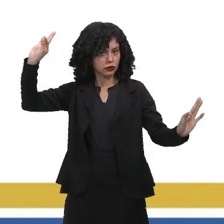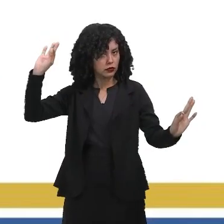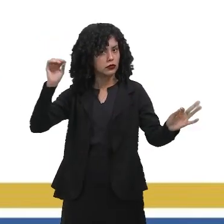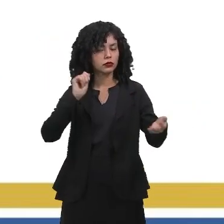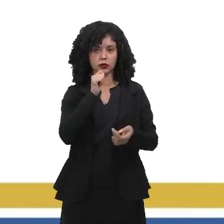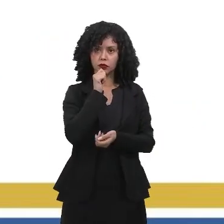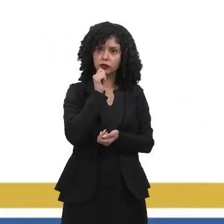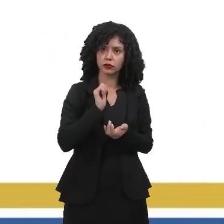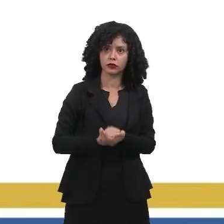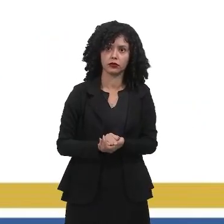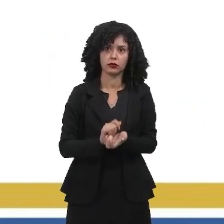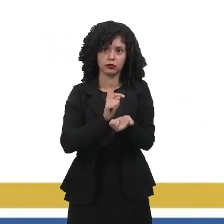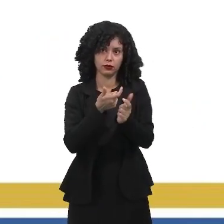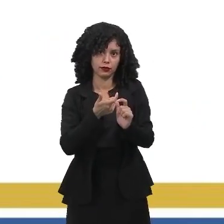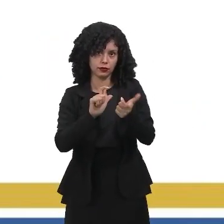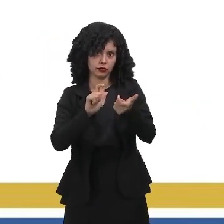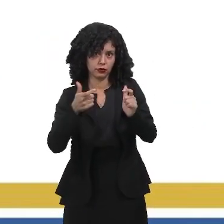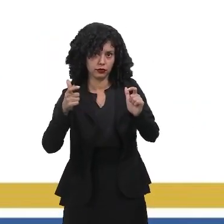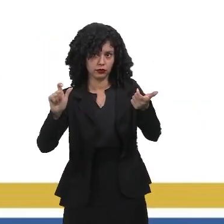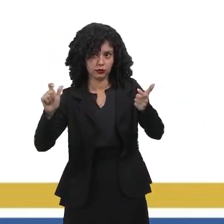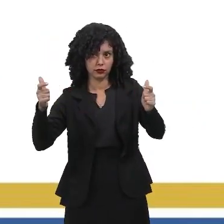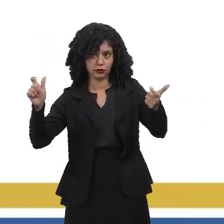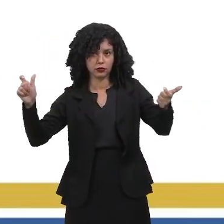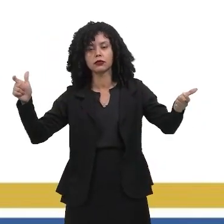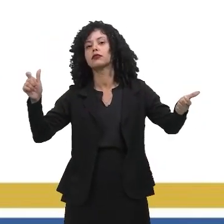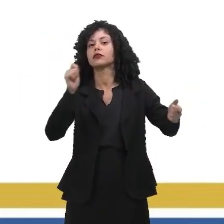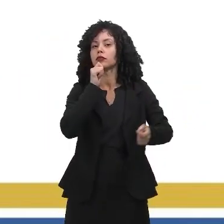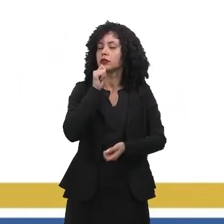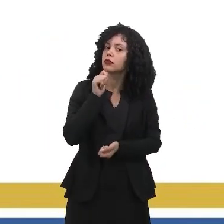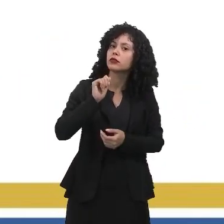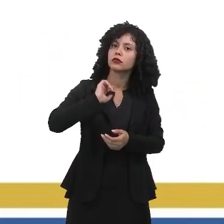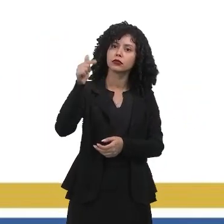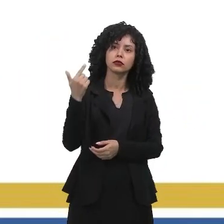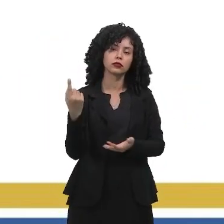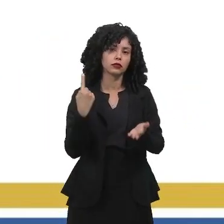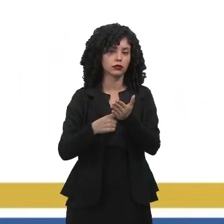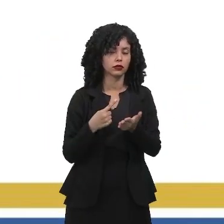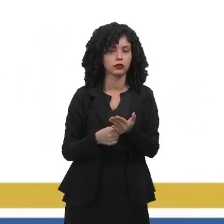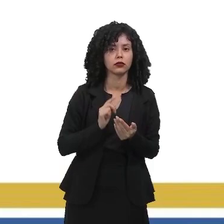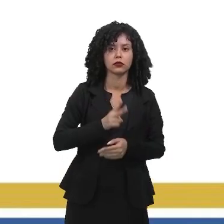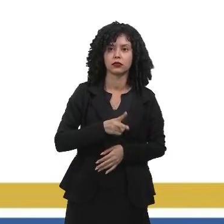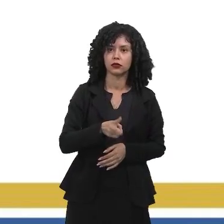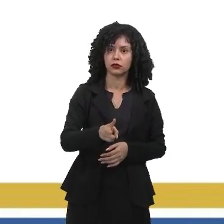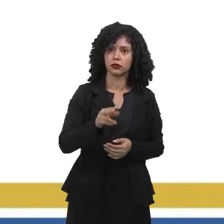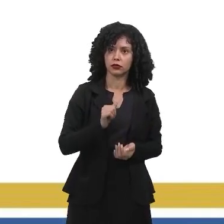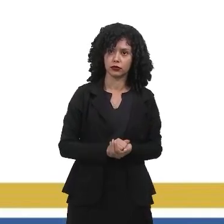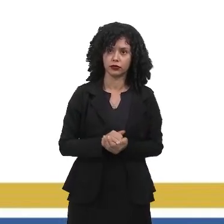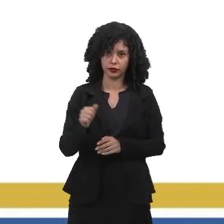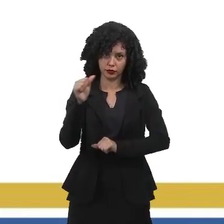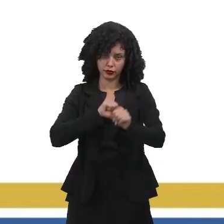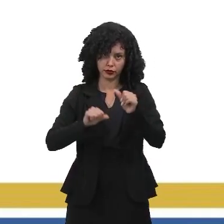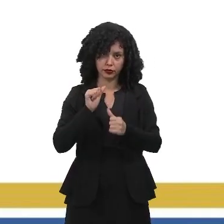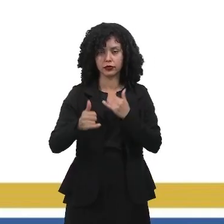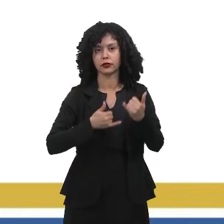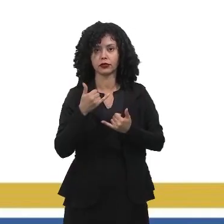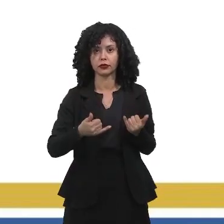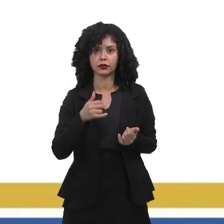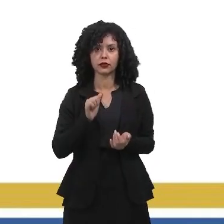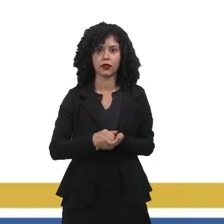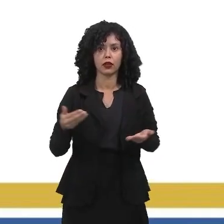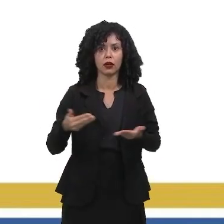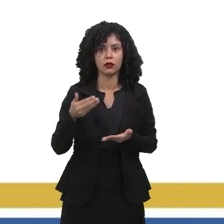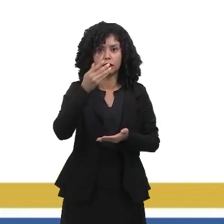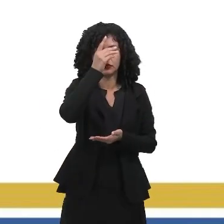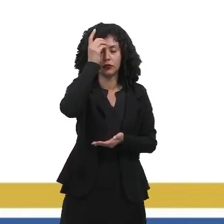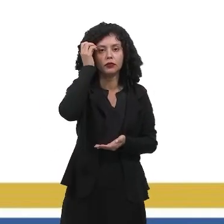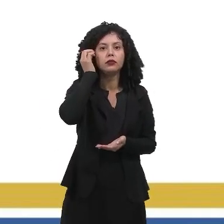barbante para ficar cada vez mais extenso. As demais condições permanecem inalteradas durante a brincadeira. Agora